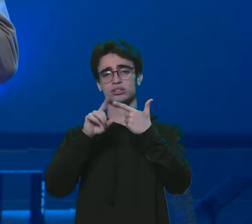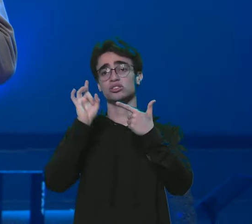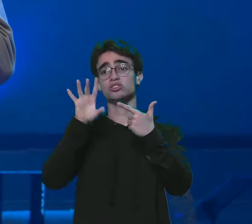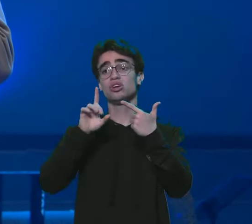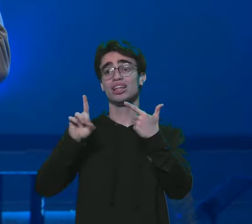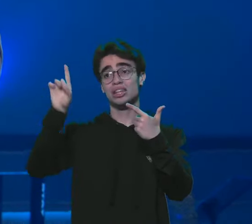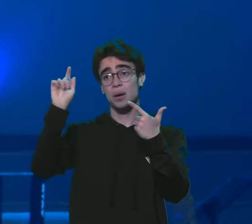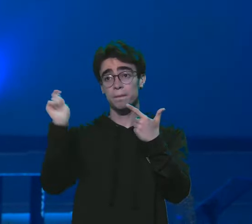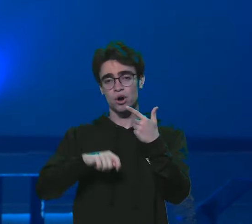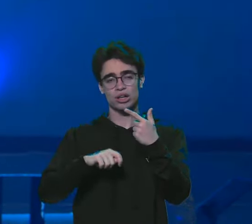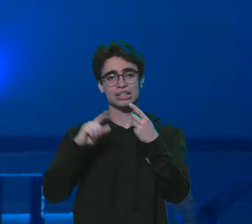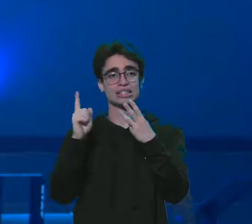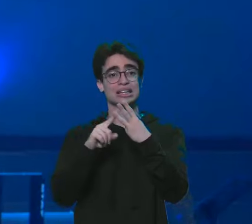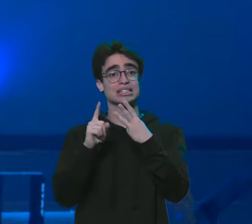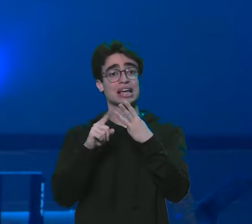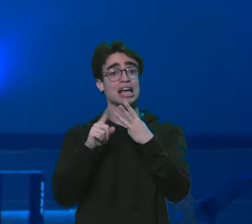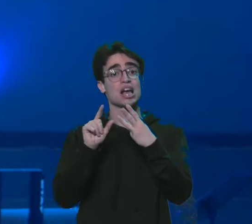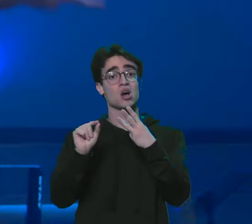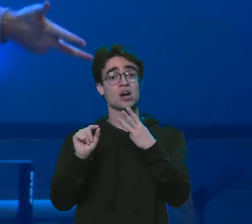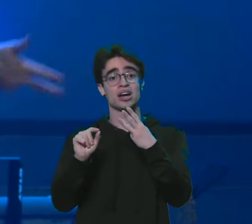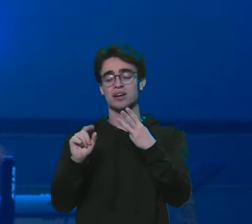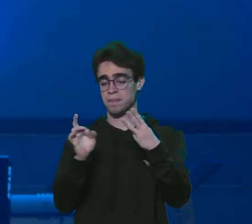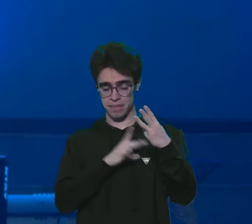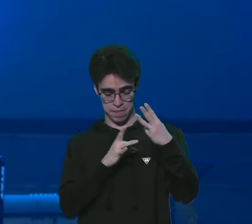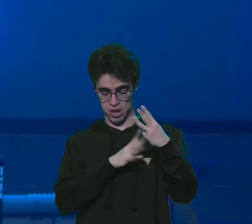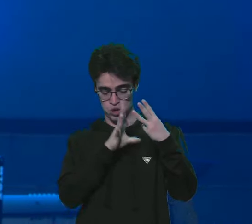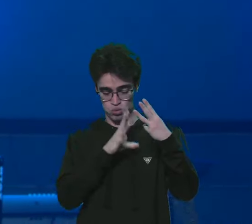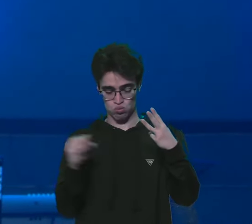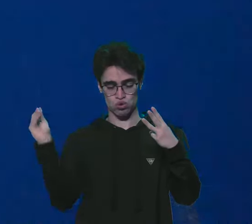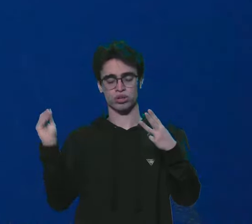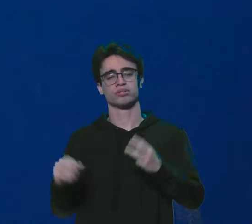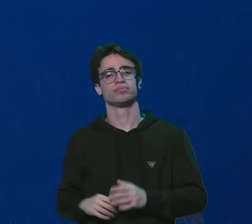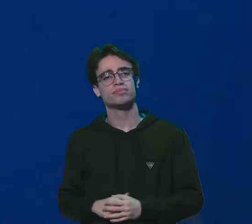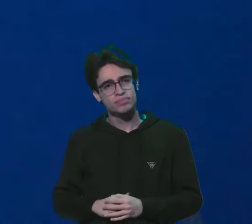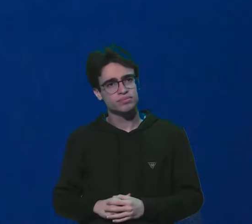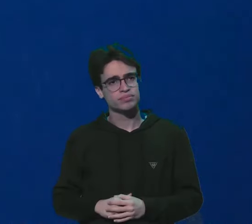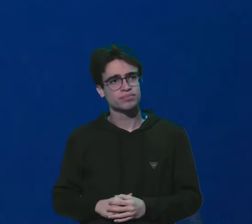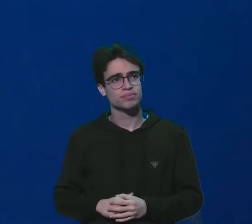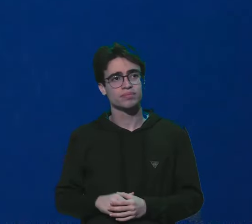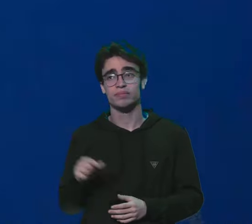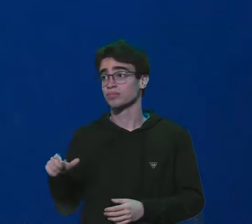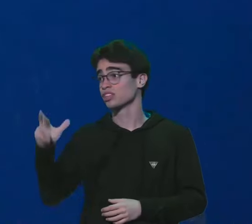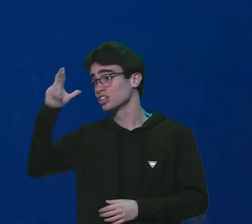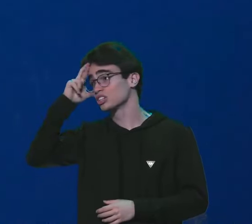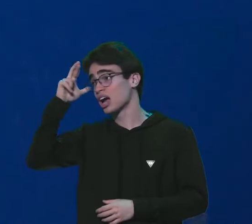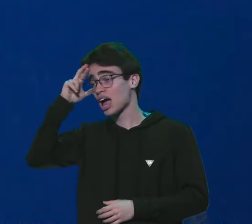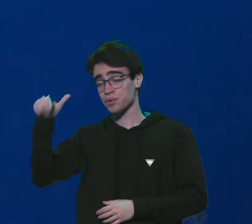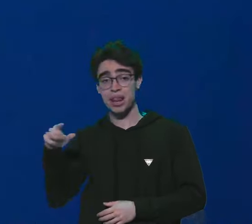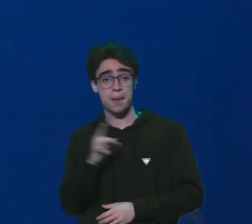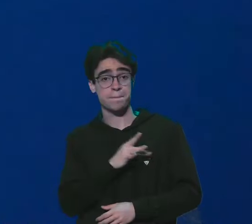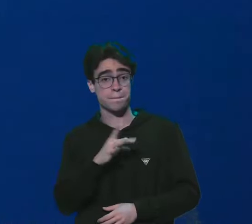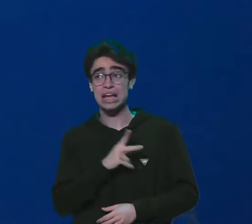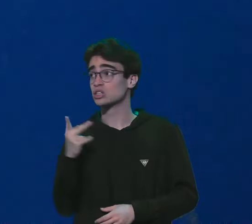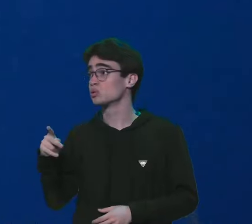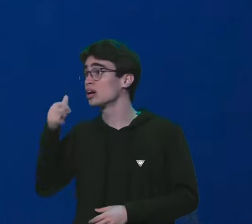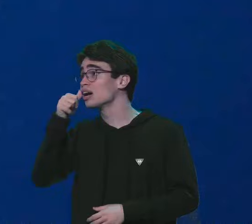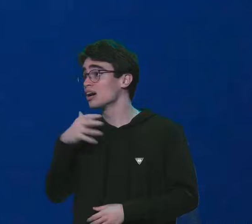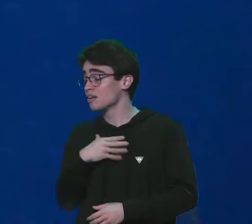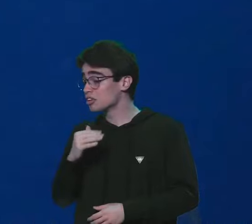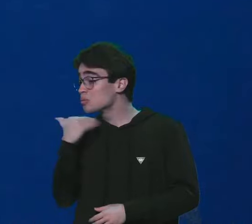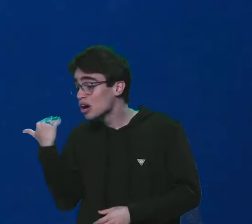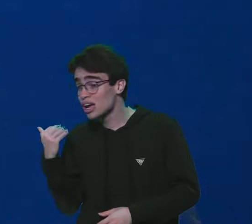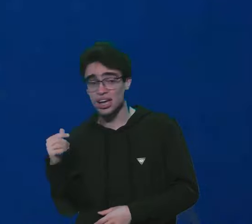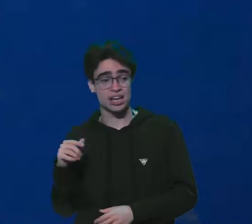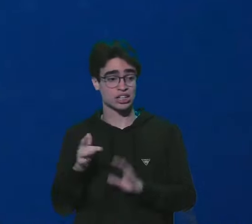pode fazer. E o terceiro é que ele nos tira o medo. Quando Jairo está com medo da filha dele morrer, ele fala: Jairo, não